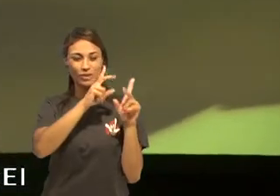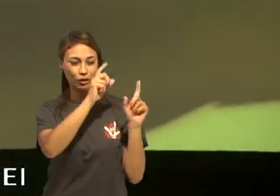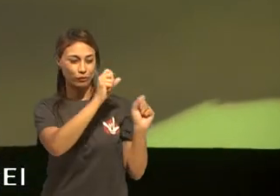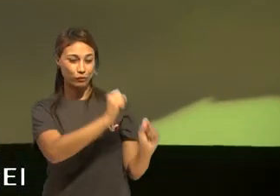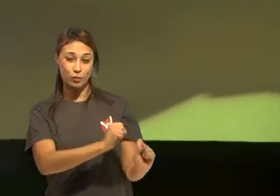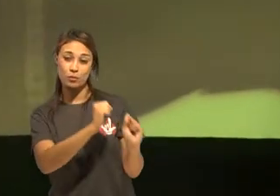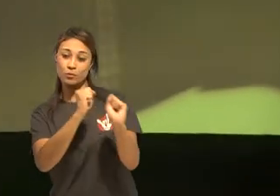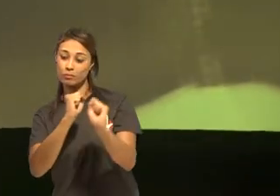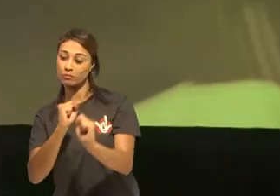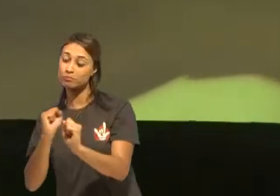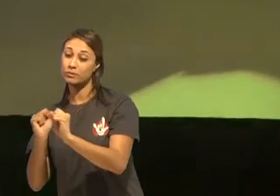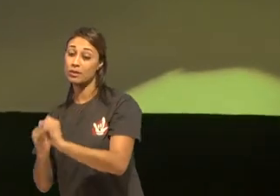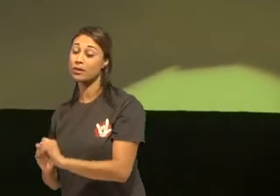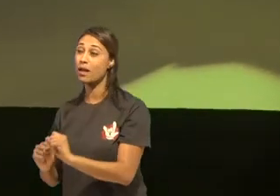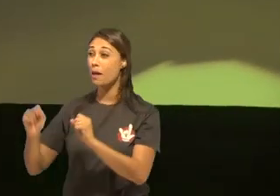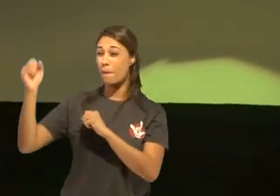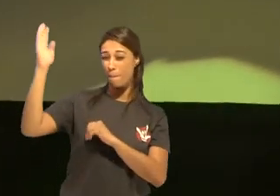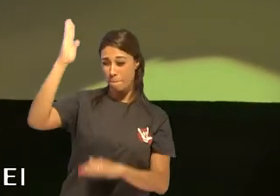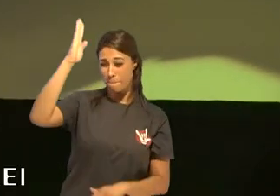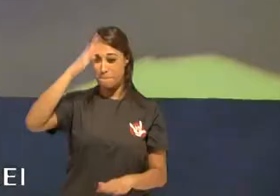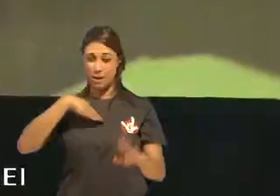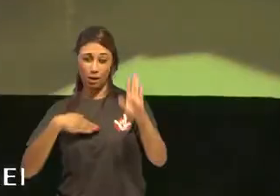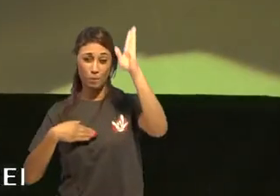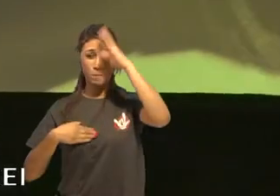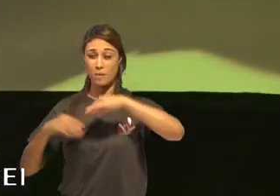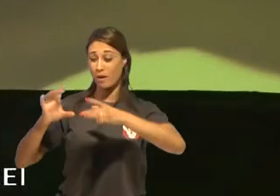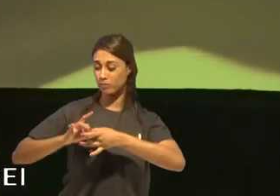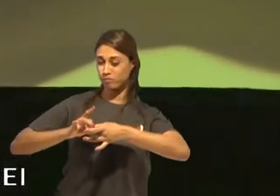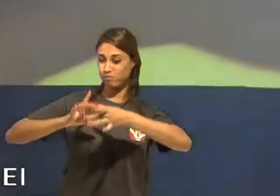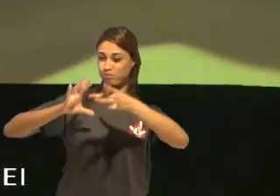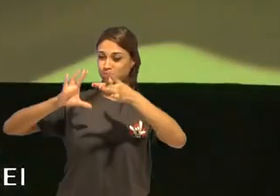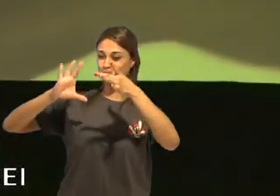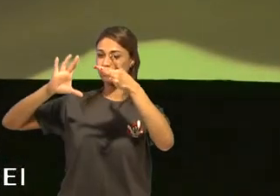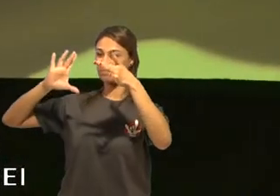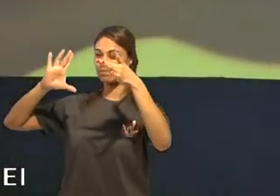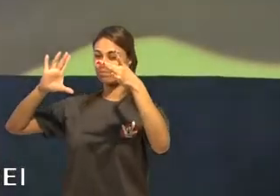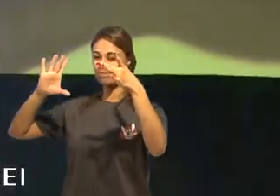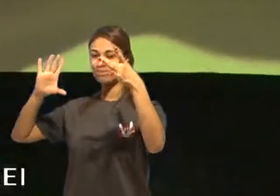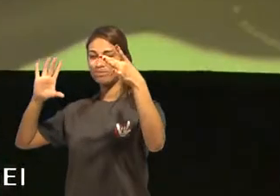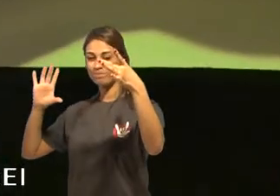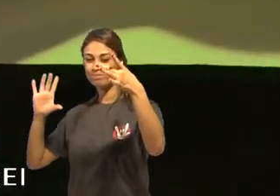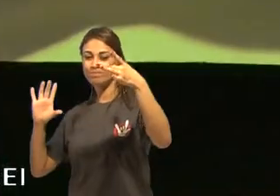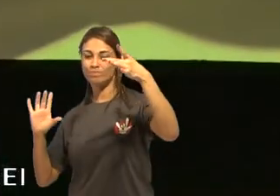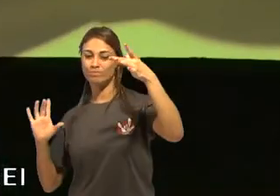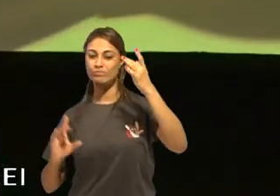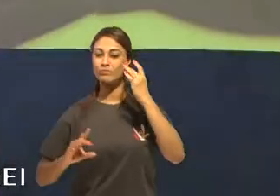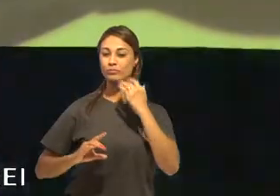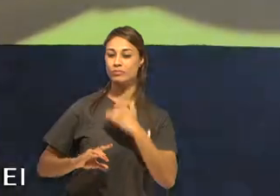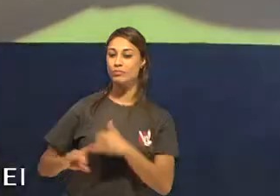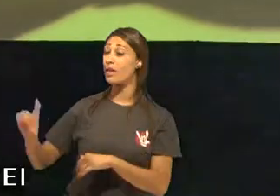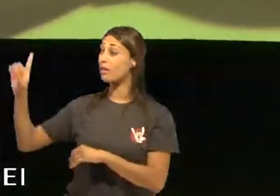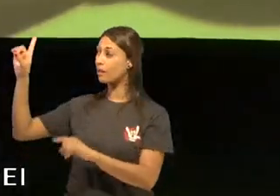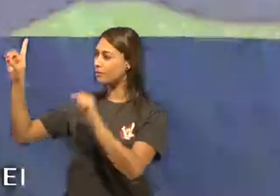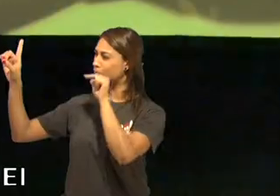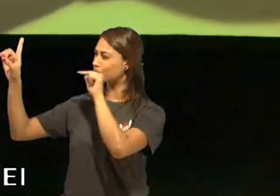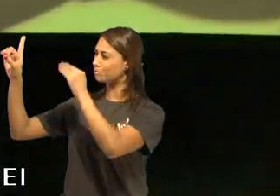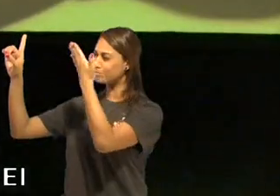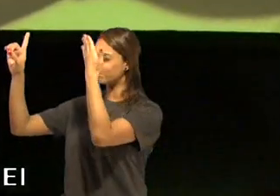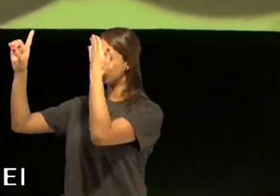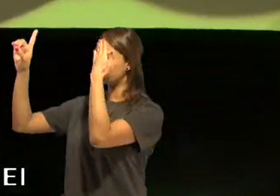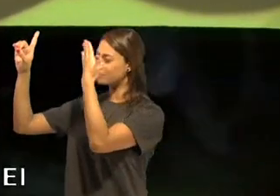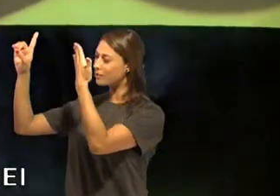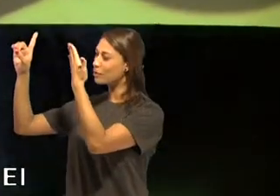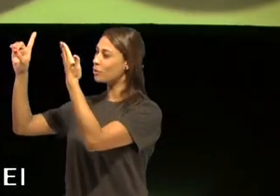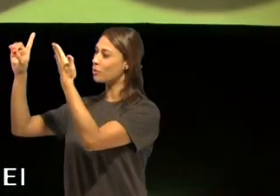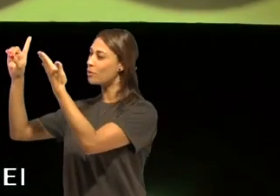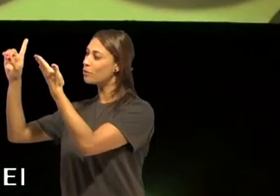minha força. Me livra de todo mal, nele